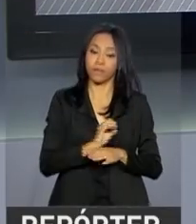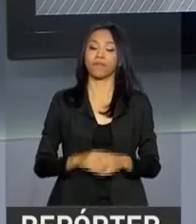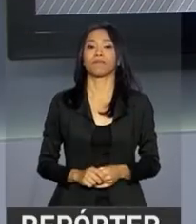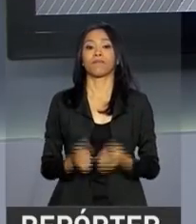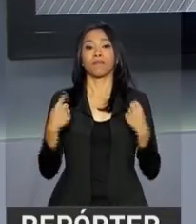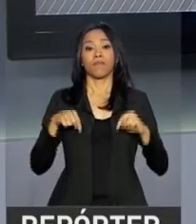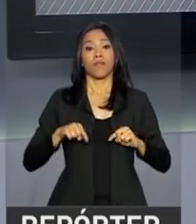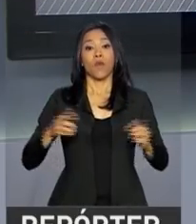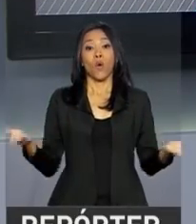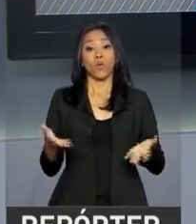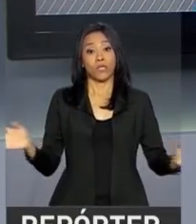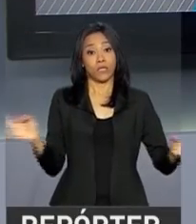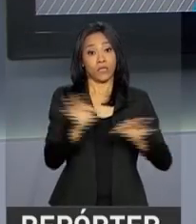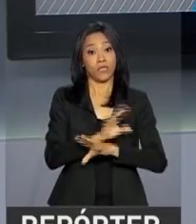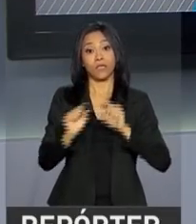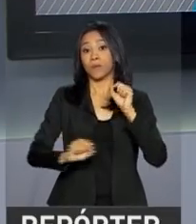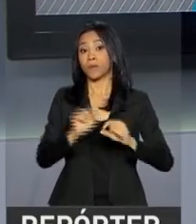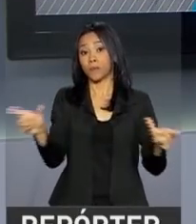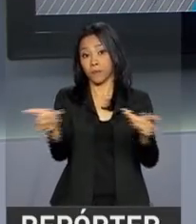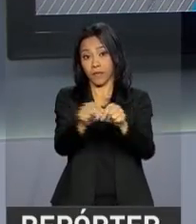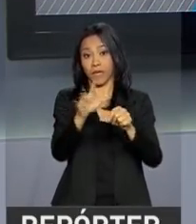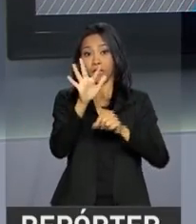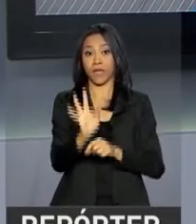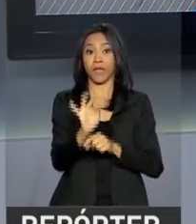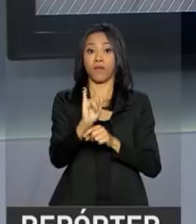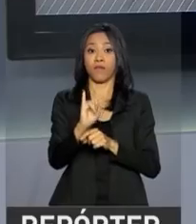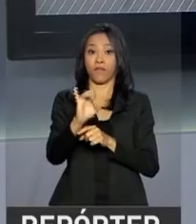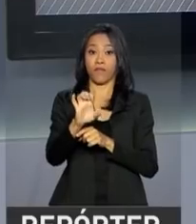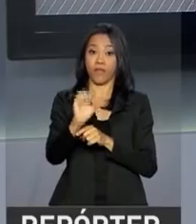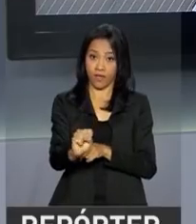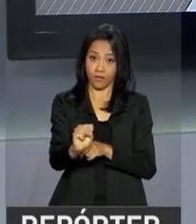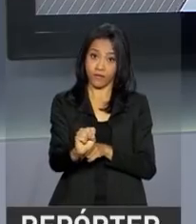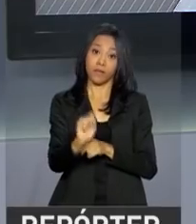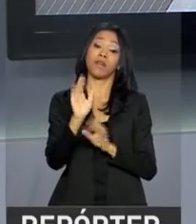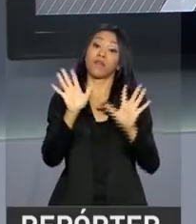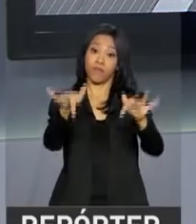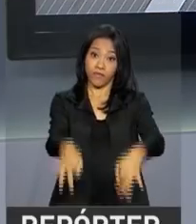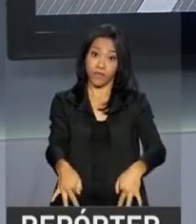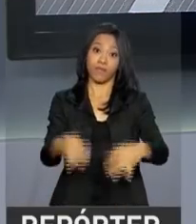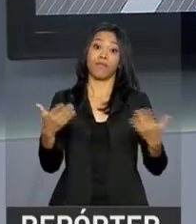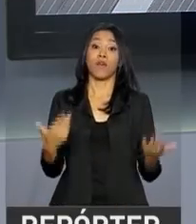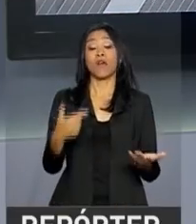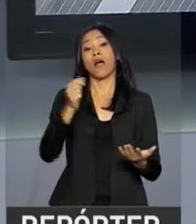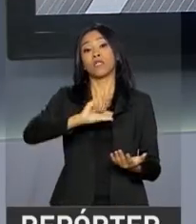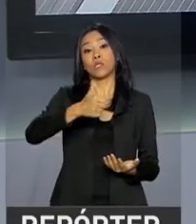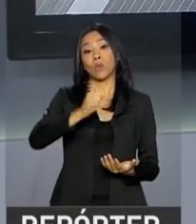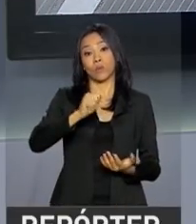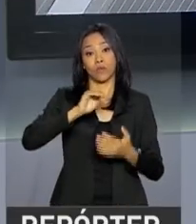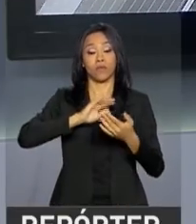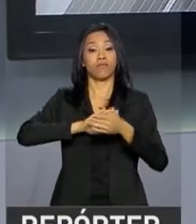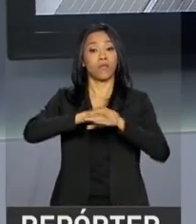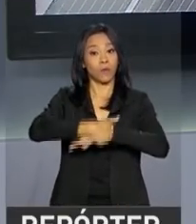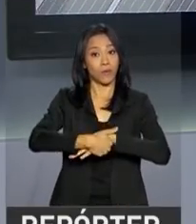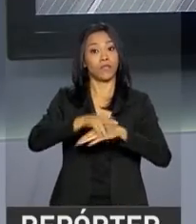terminam hoje as inscrições para o fundo de financiamento estudantil o fies elas serão encerradas às 23 horas e 59 minutos